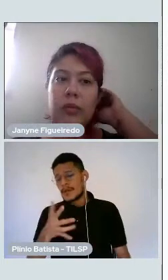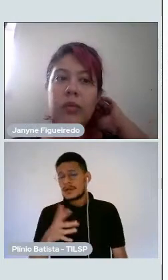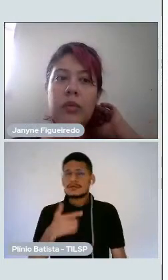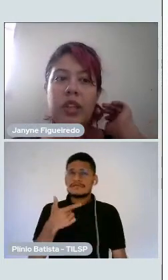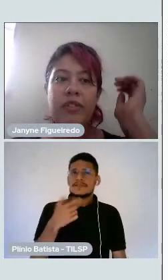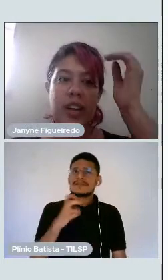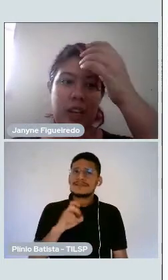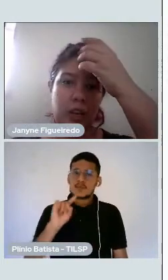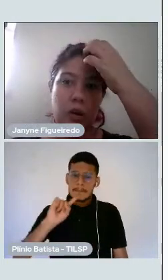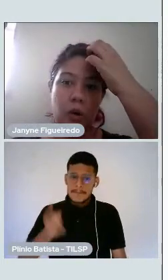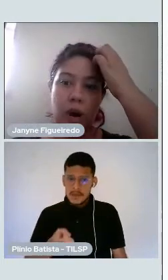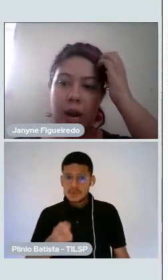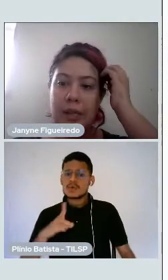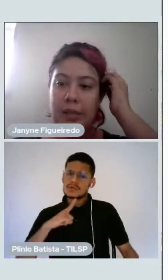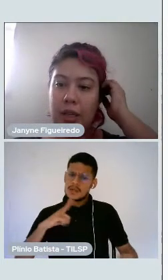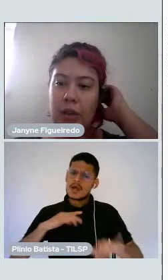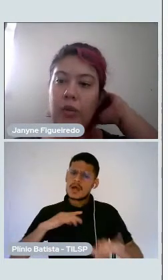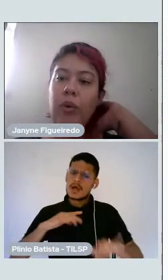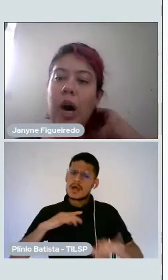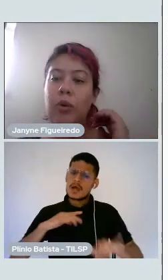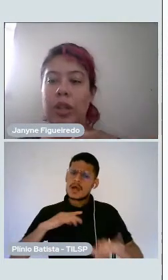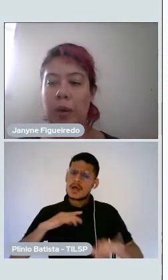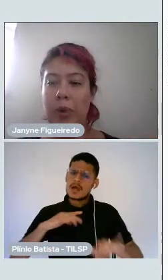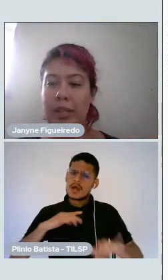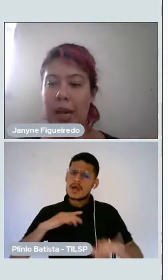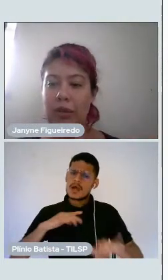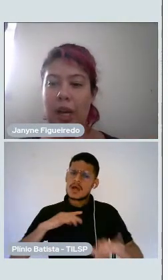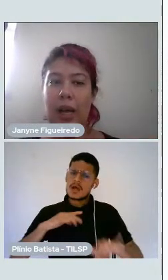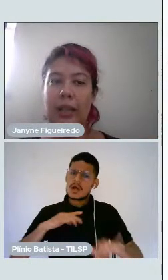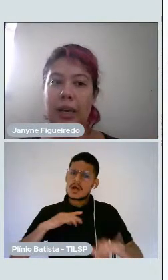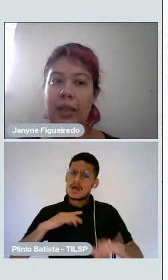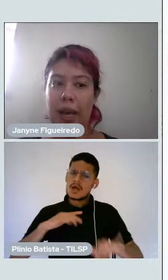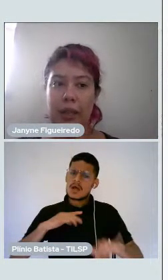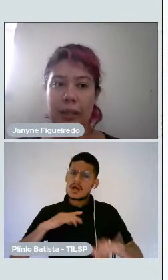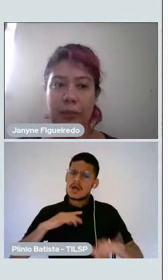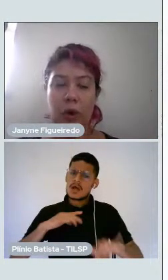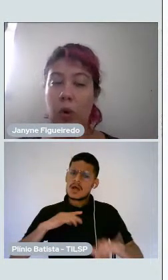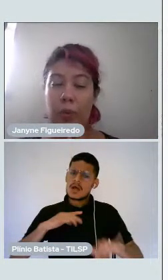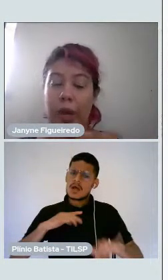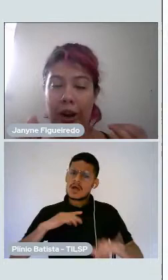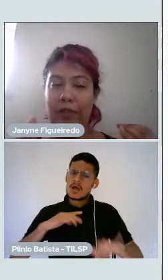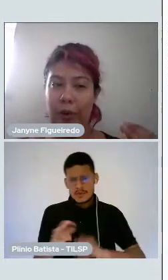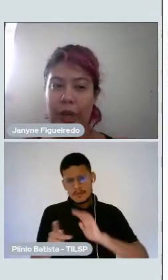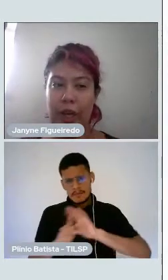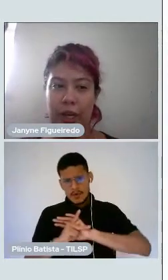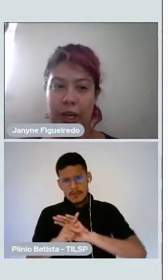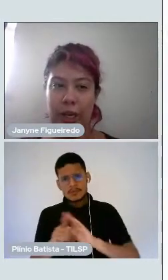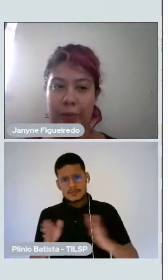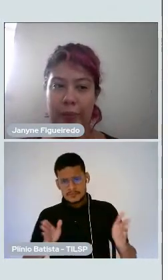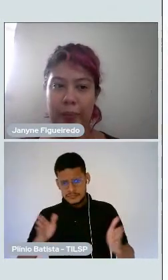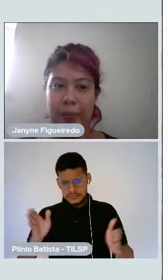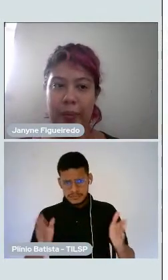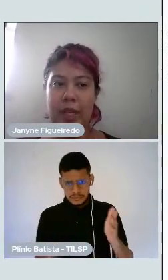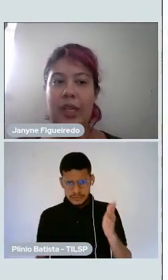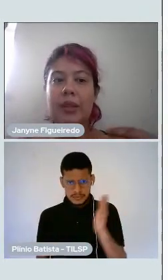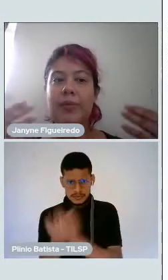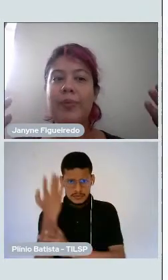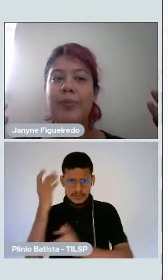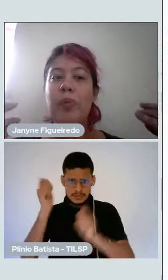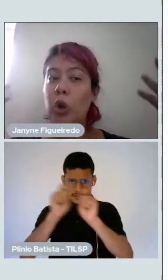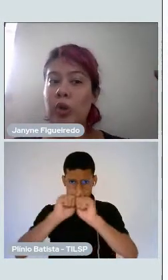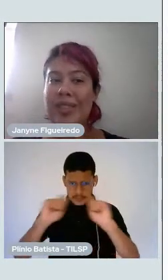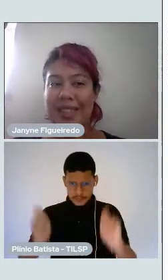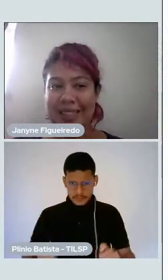podem diferir com relação ao tempo exato que ela é tratada, ou que ela foi